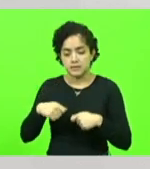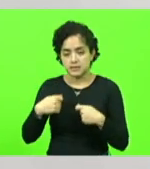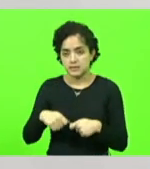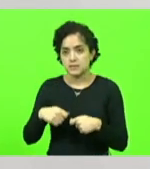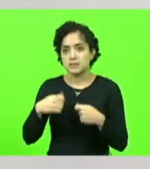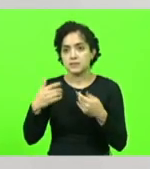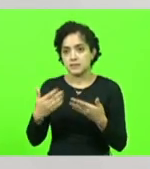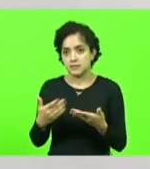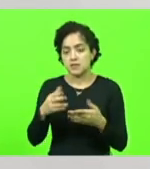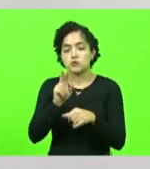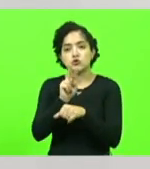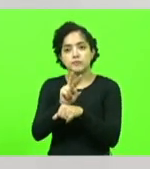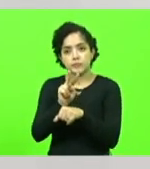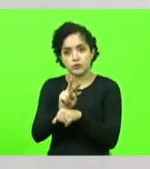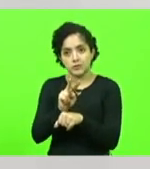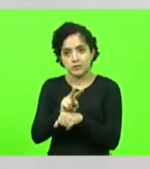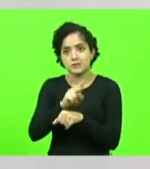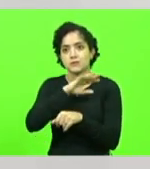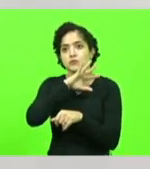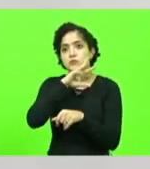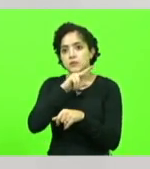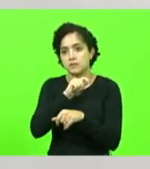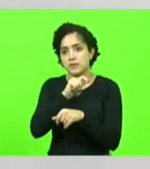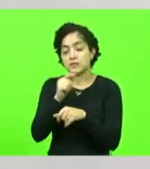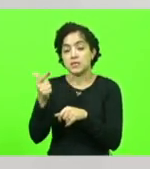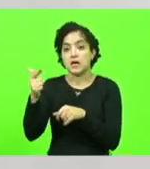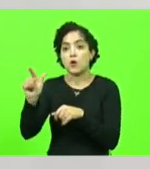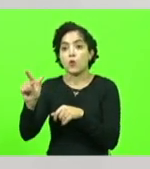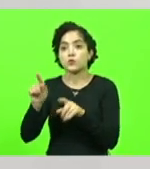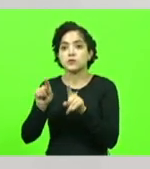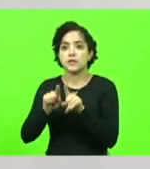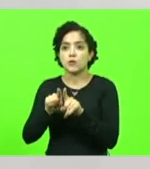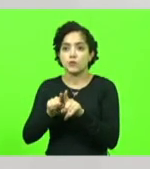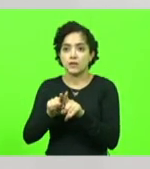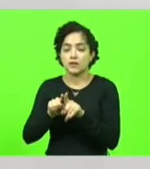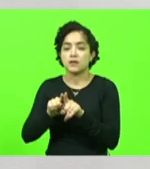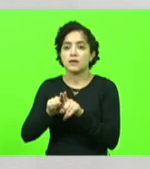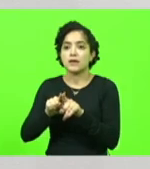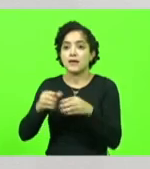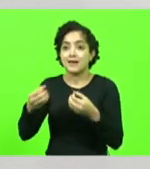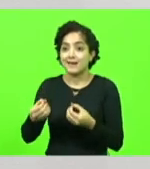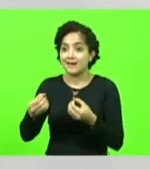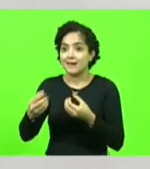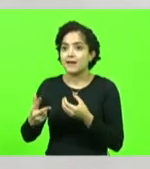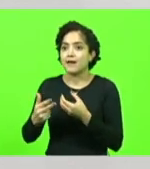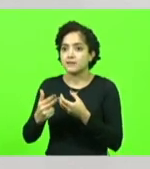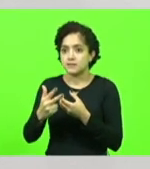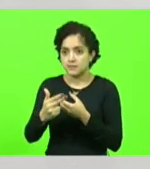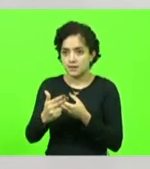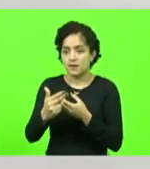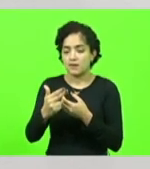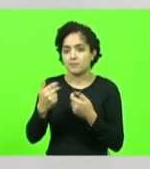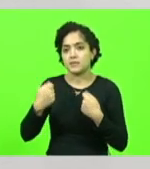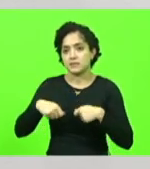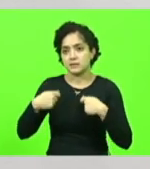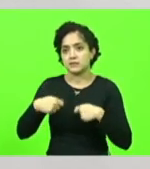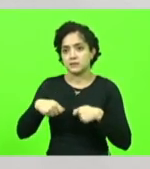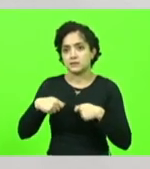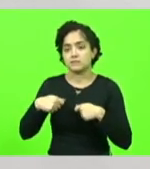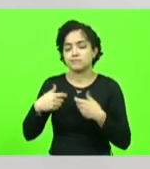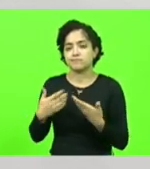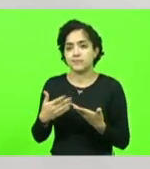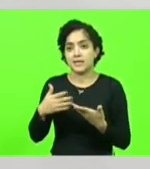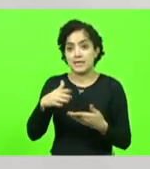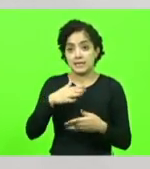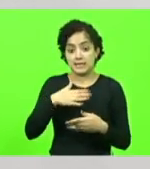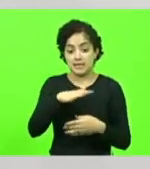de proteção dos animais. E a outra ação é castração, castrar os animais. E na minha região, nós